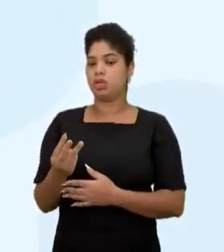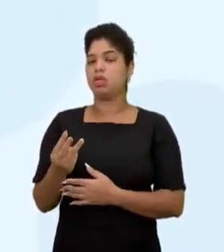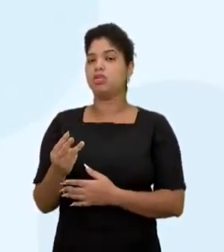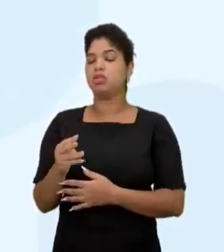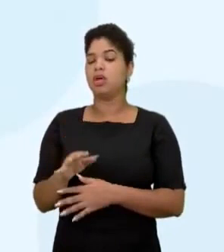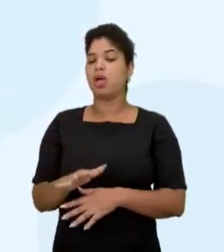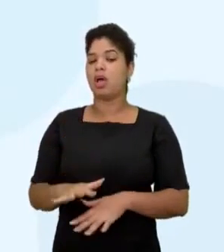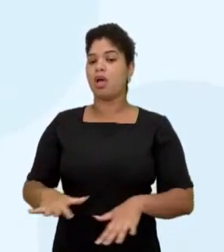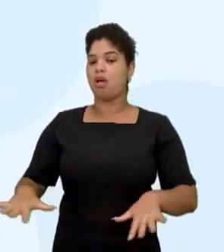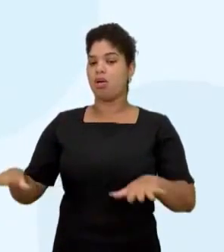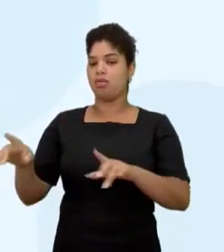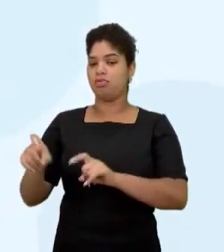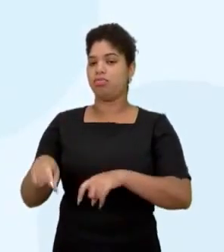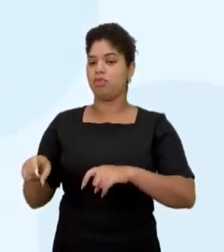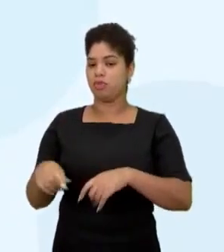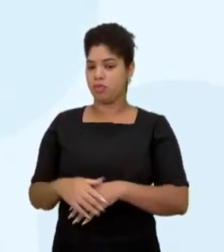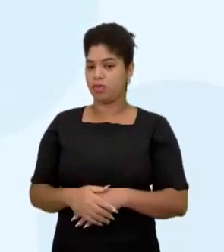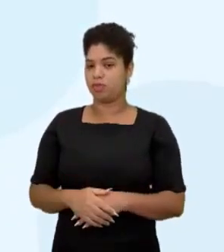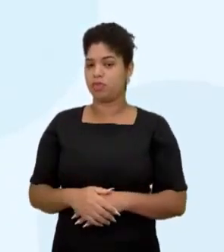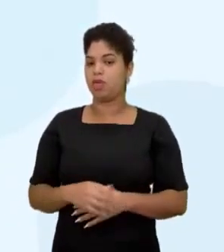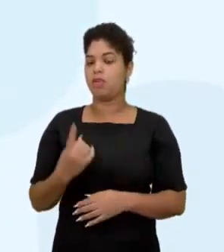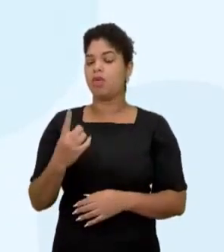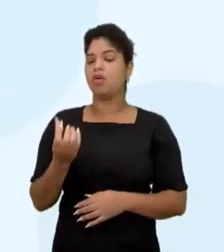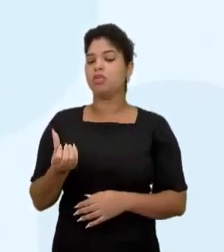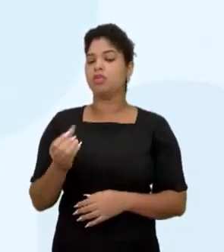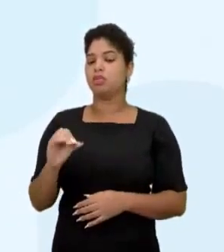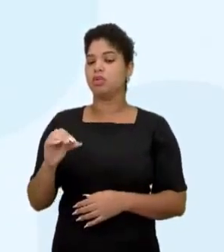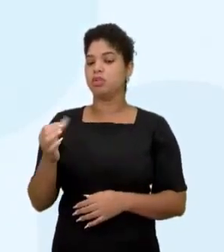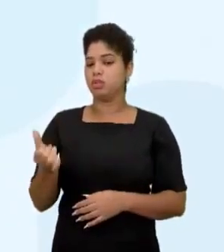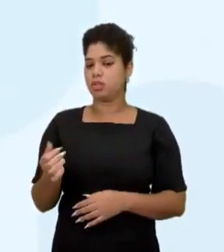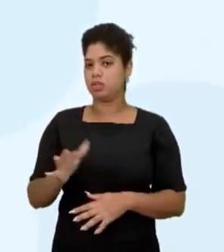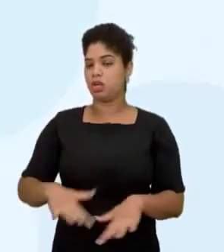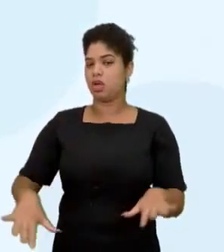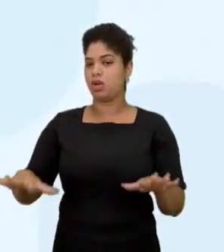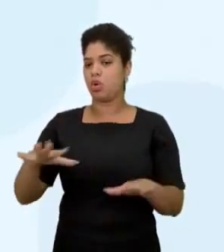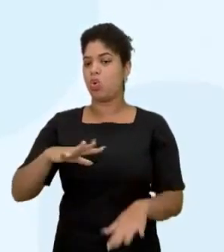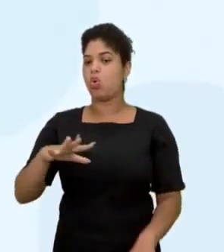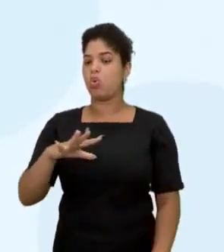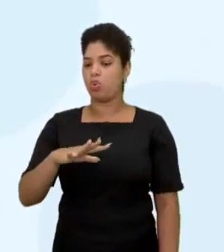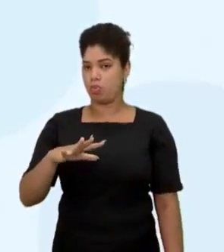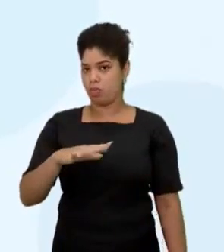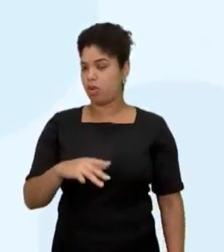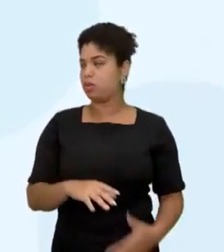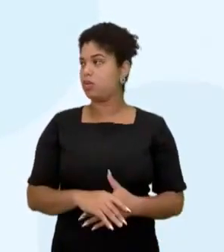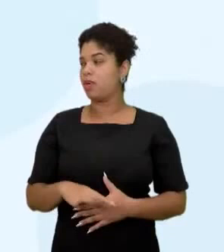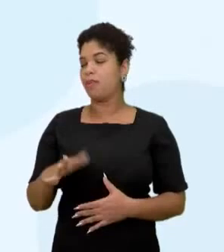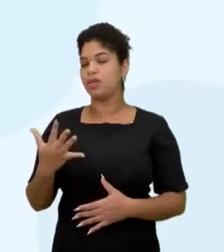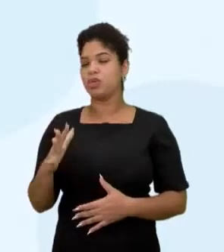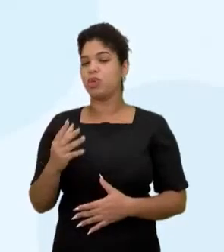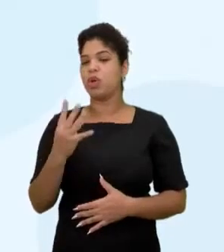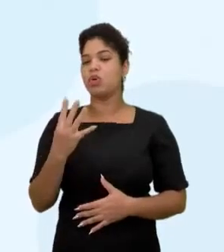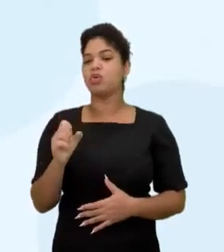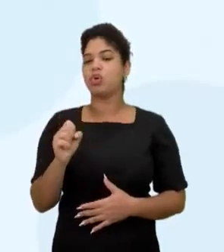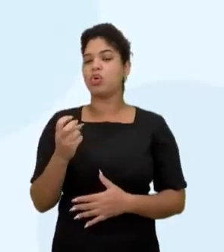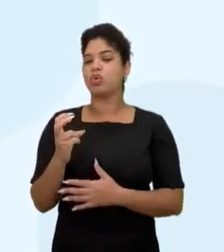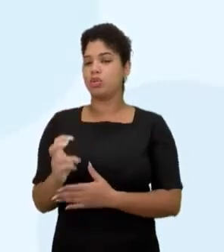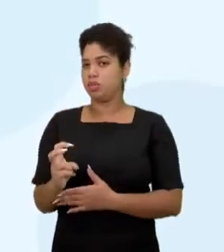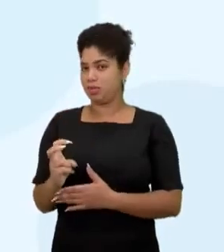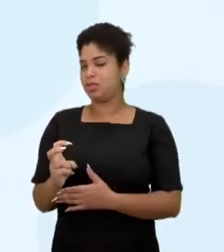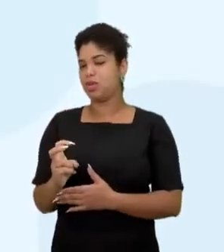desapropriados, 1.606 propriedades urbanas, sendo, né, um pouco mais de quase, né,